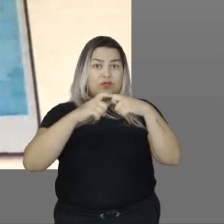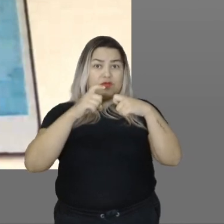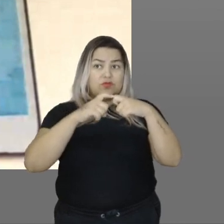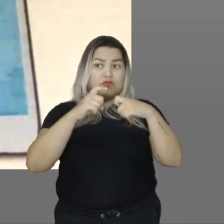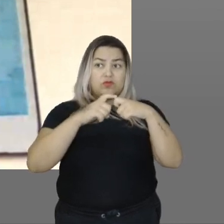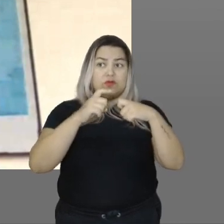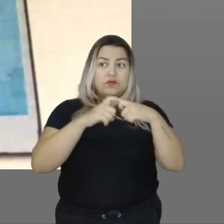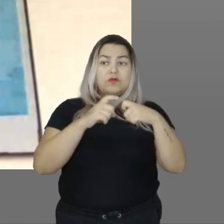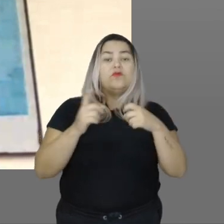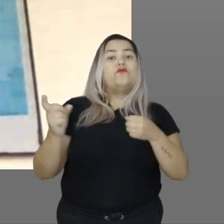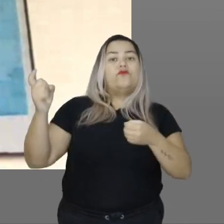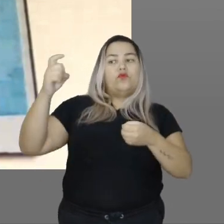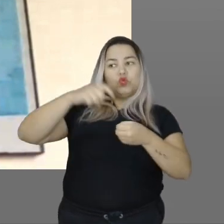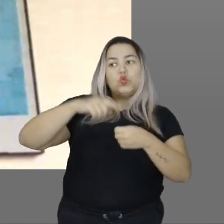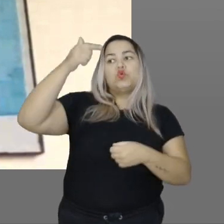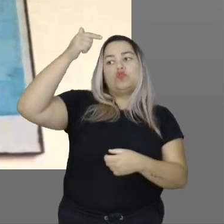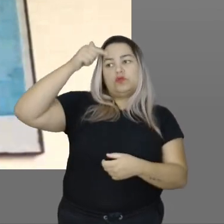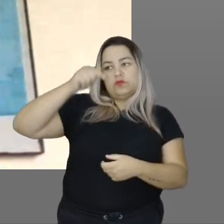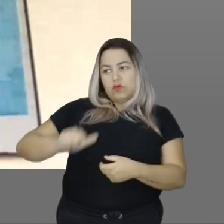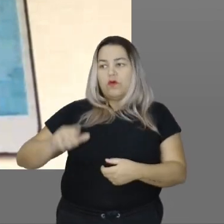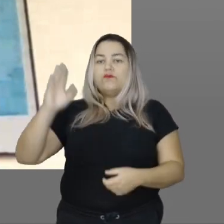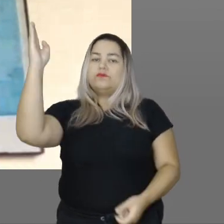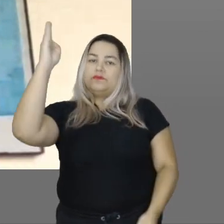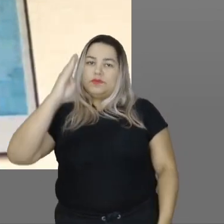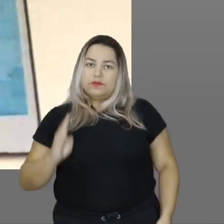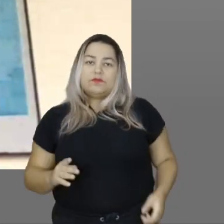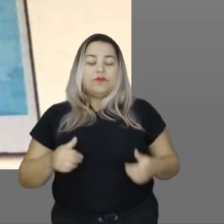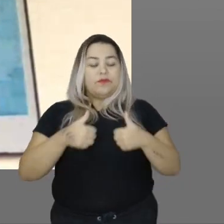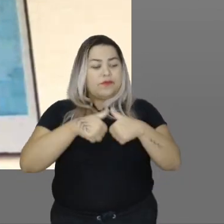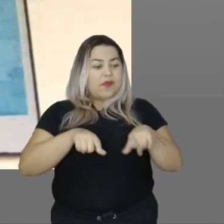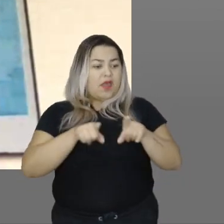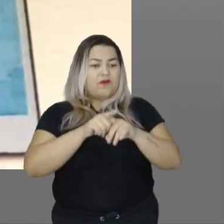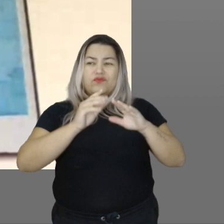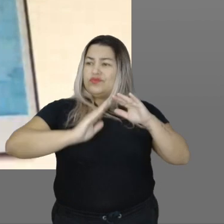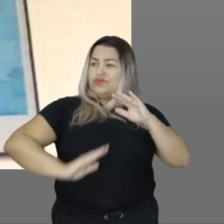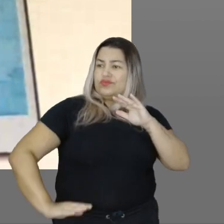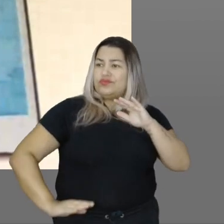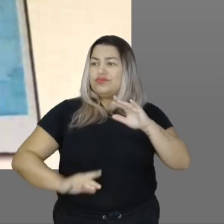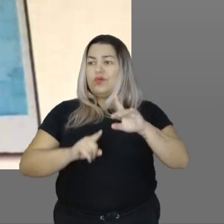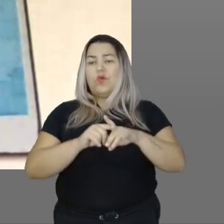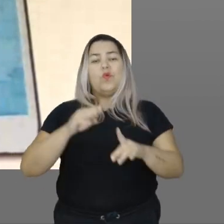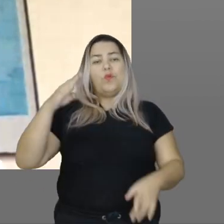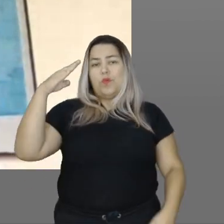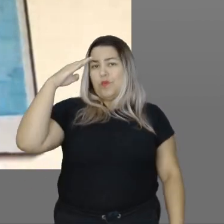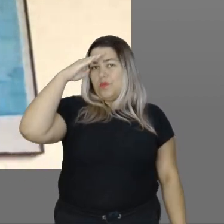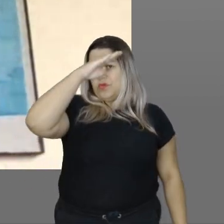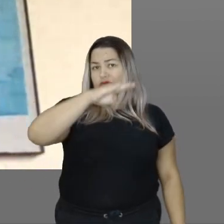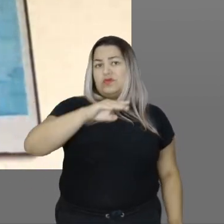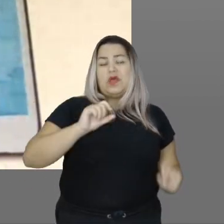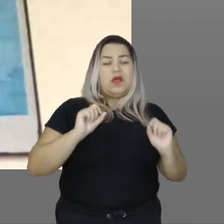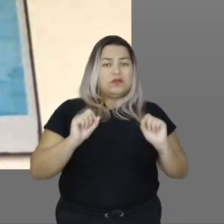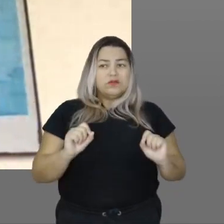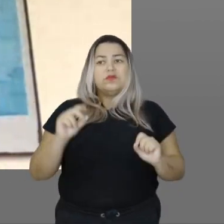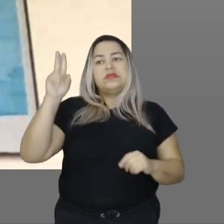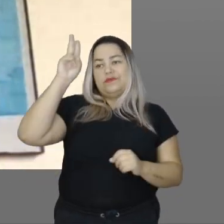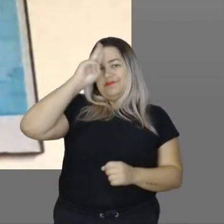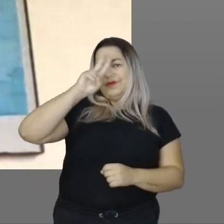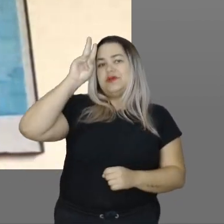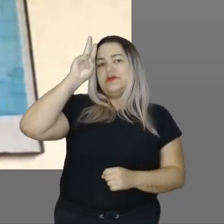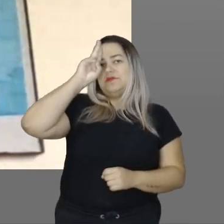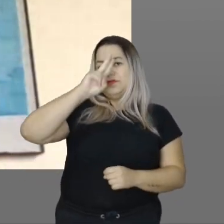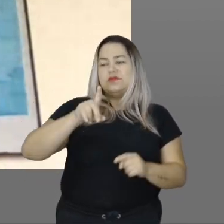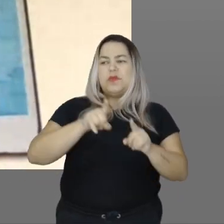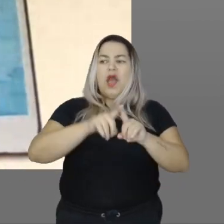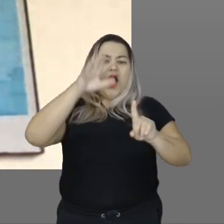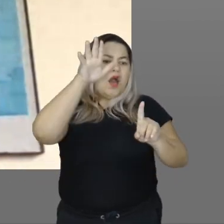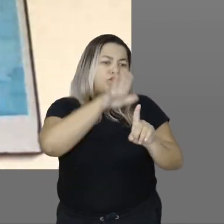totalmente retomado. O Brasil estava com uma queda progressiva, o Bolsonaro, como nós lembramos, né,